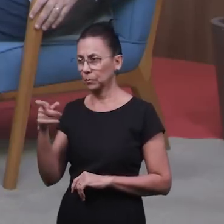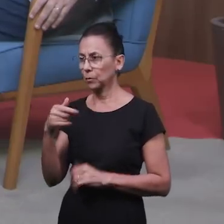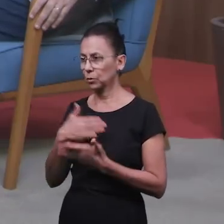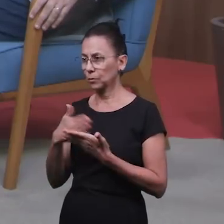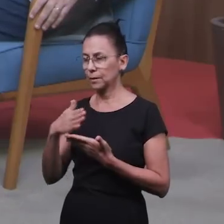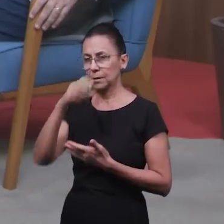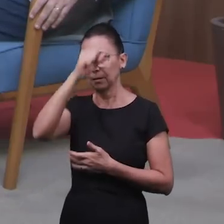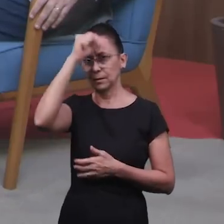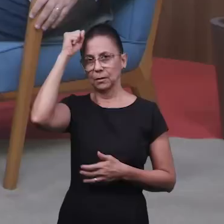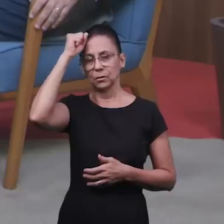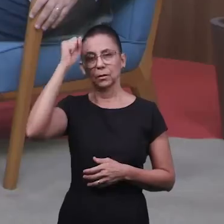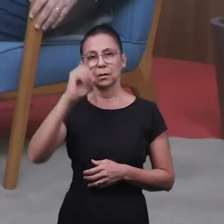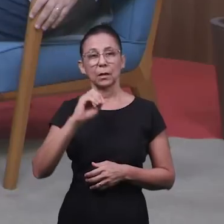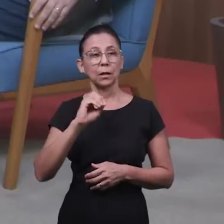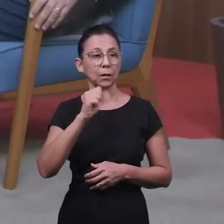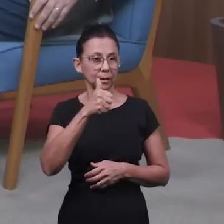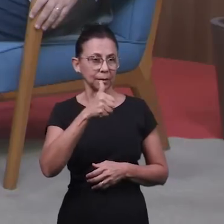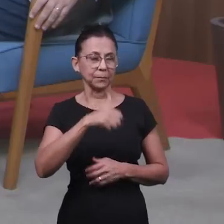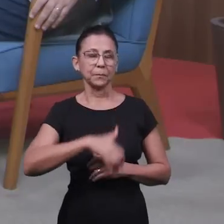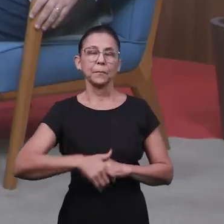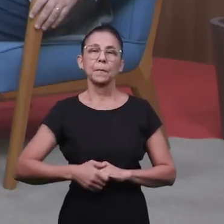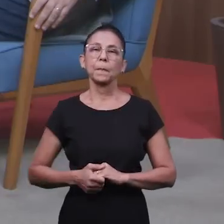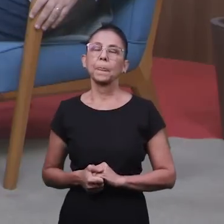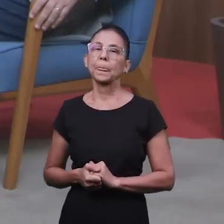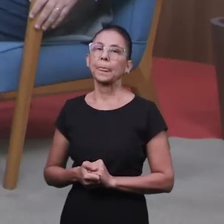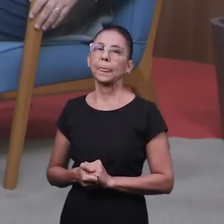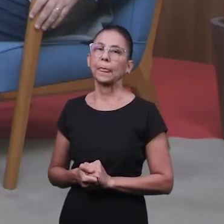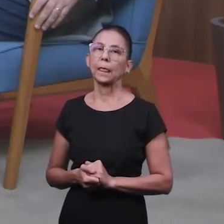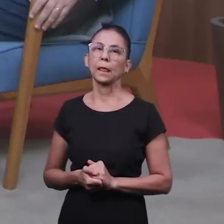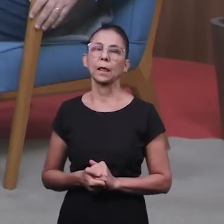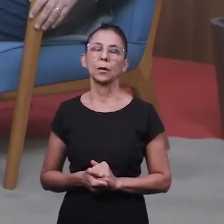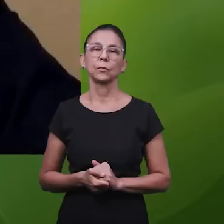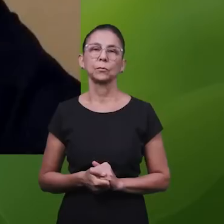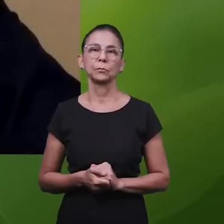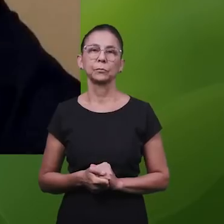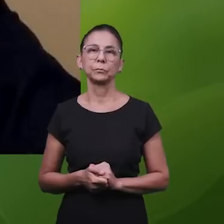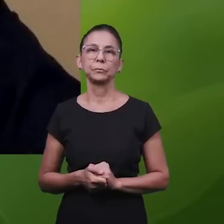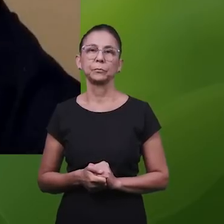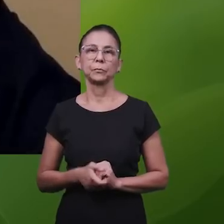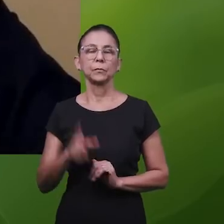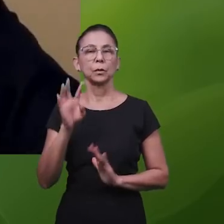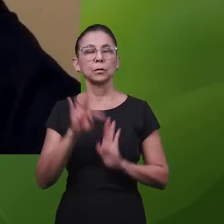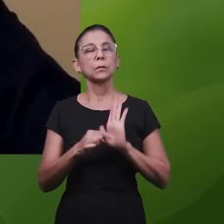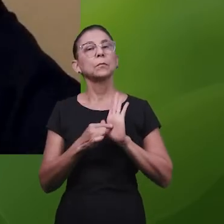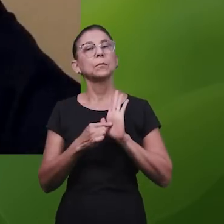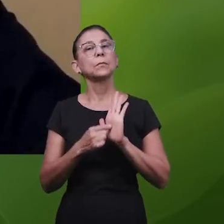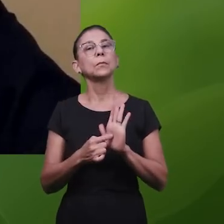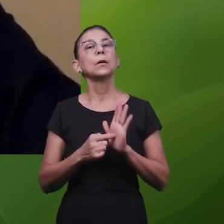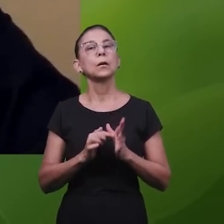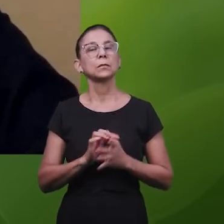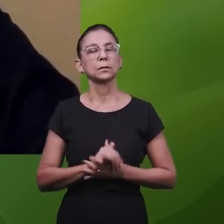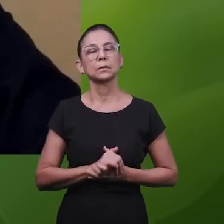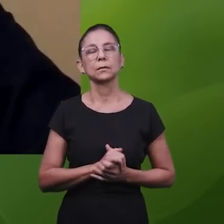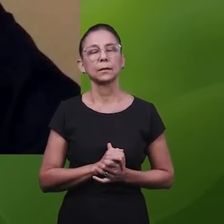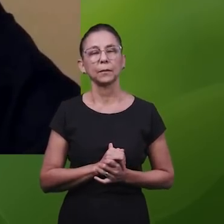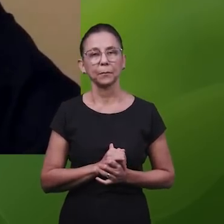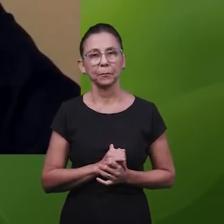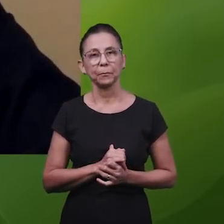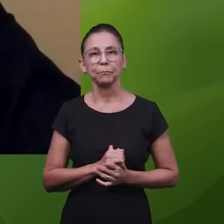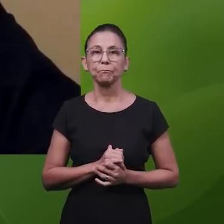Quer iniciar, Sérgio? Pode iniciar. Tá bem. O texto anterior mostra